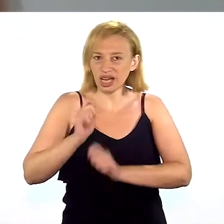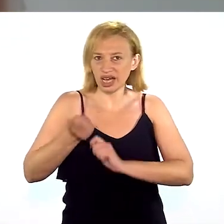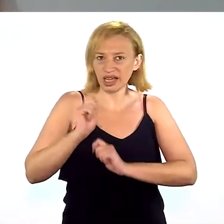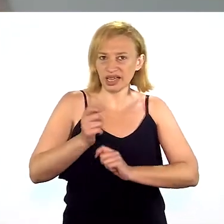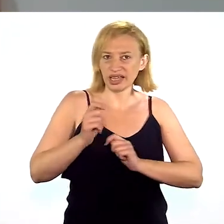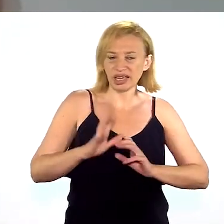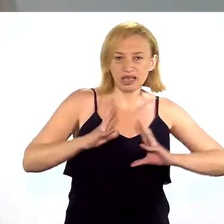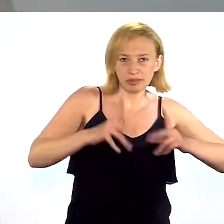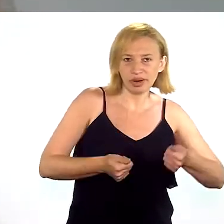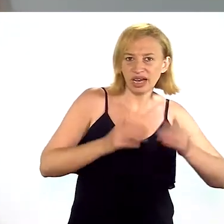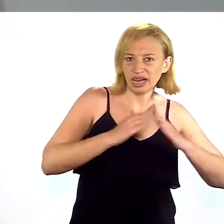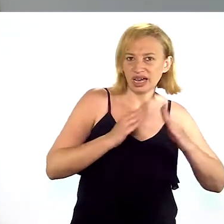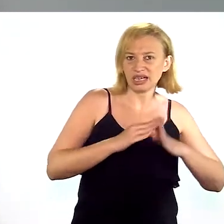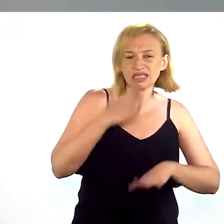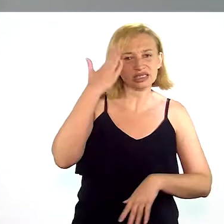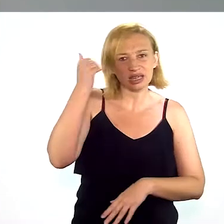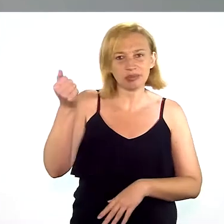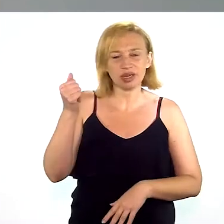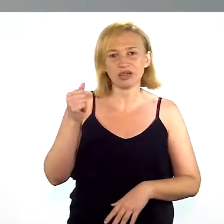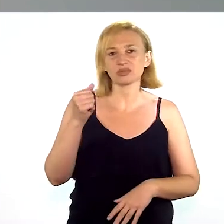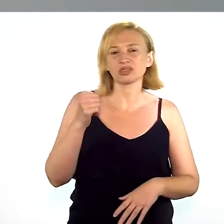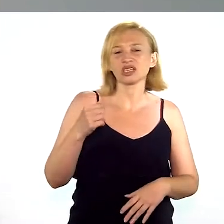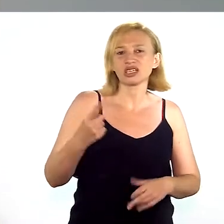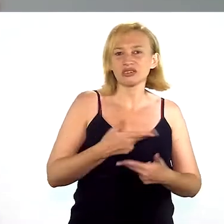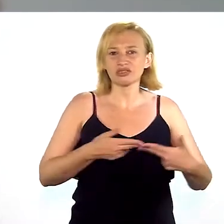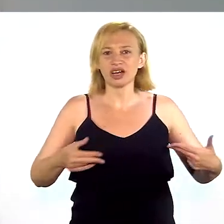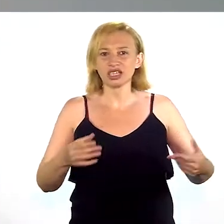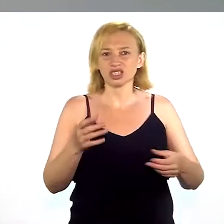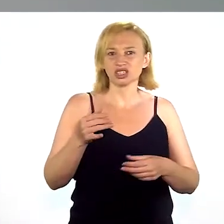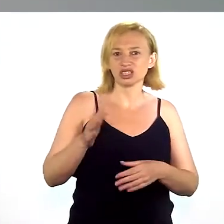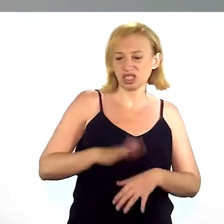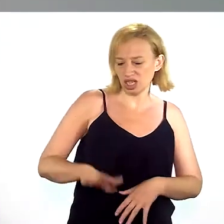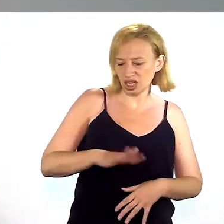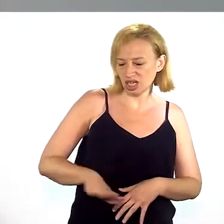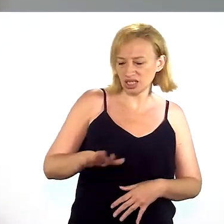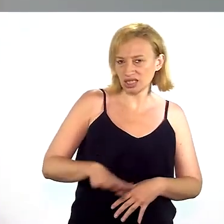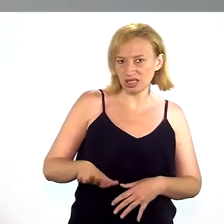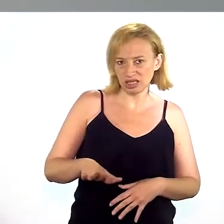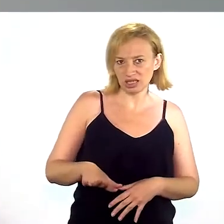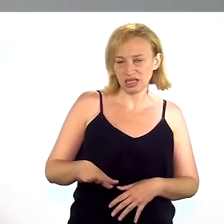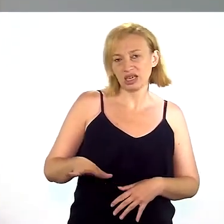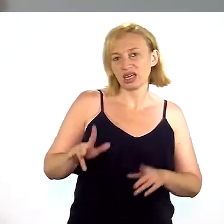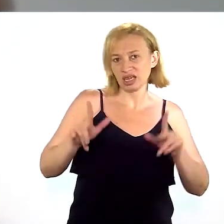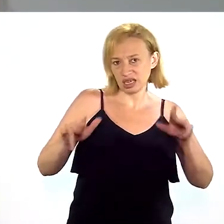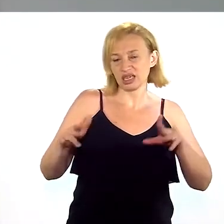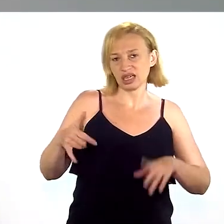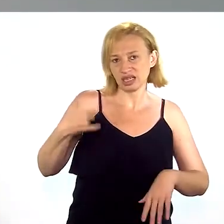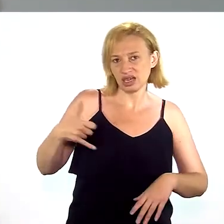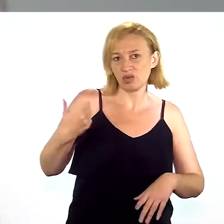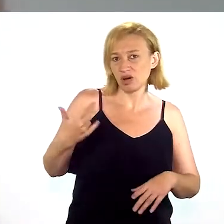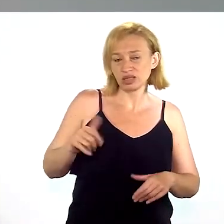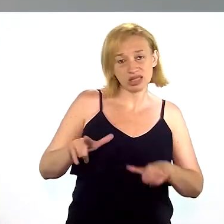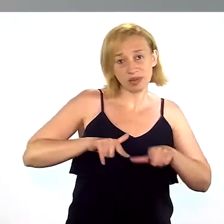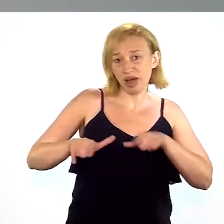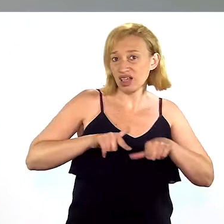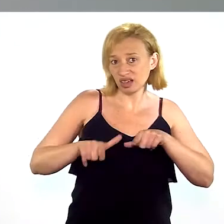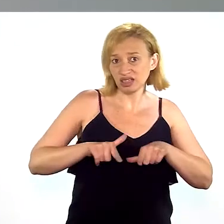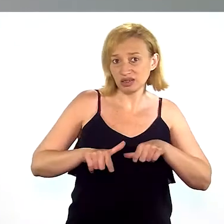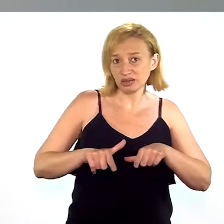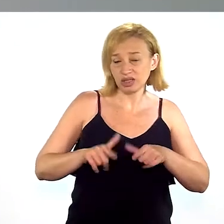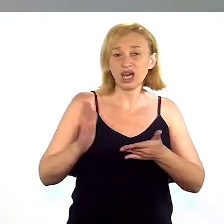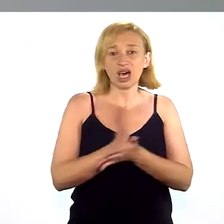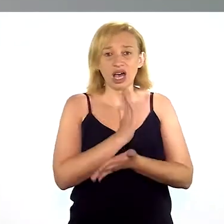se virar dentro de casa, a gente sabe que daí, em muitas realidades tem muita criança nessa idade que está trabalhando, que está se virando. Mas essa é uma